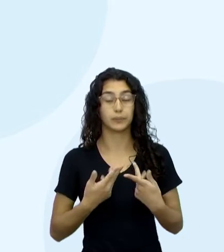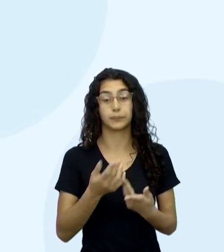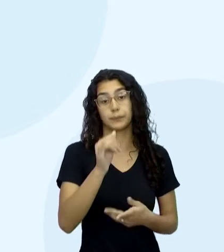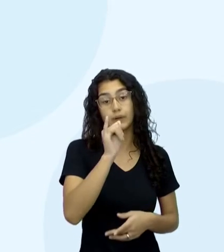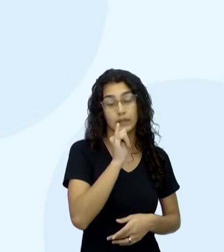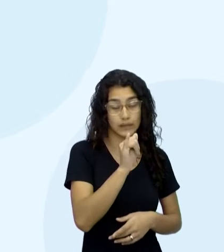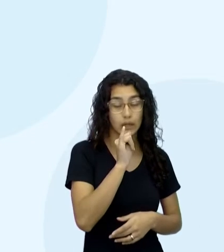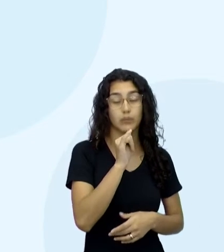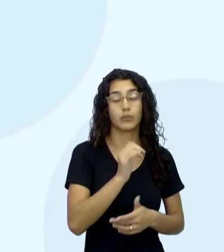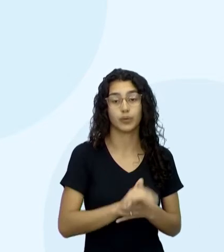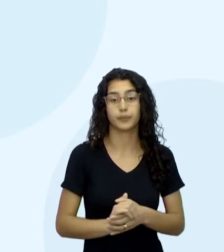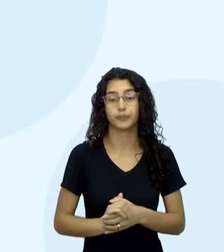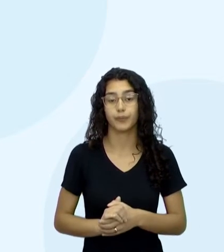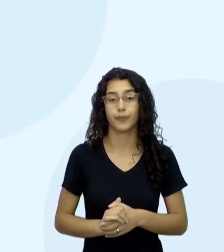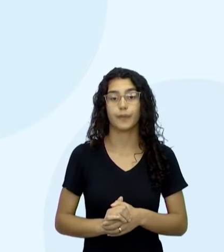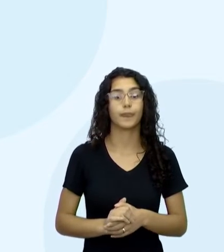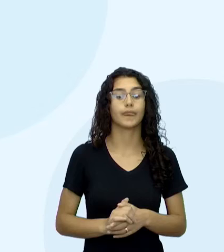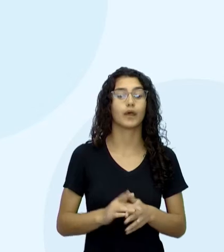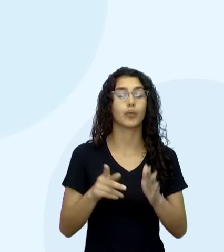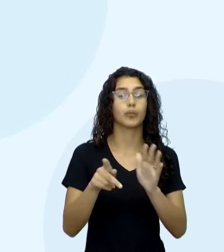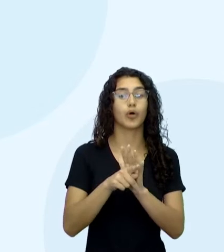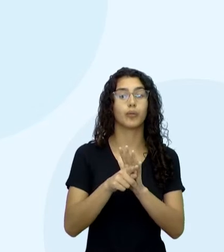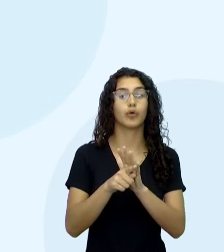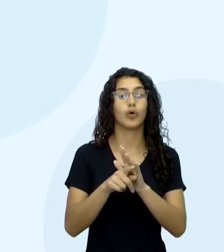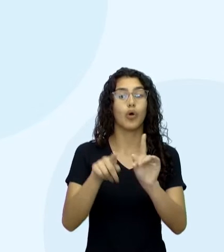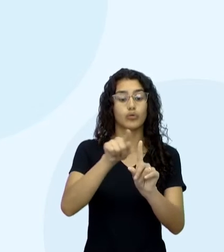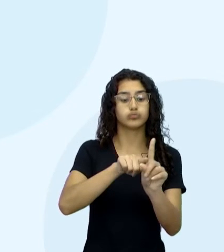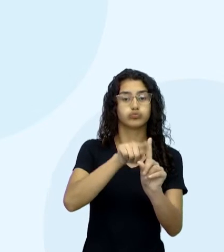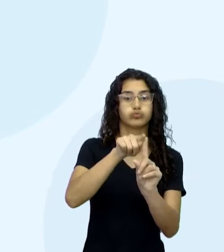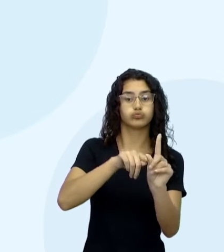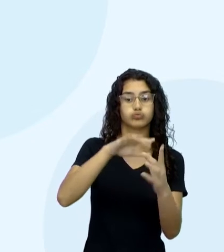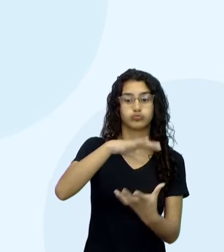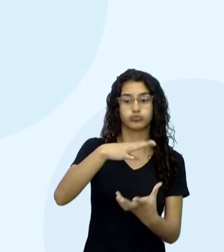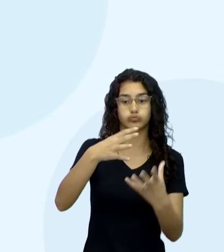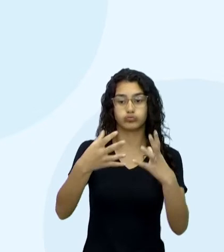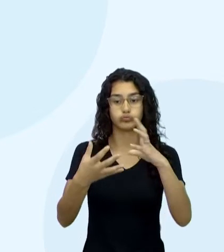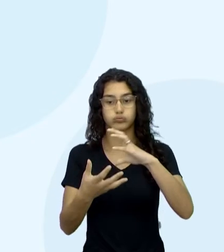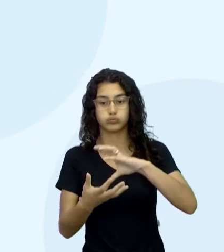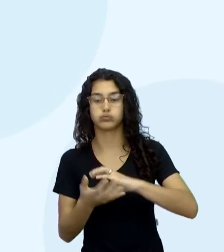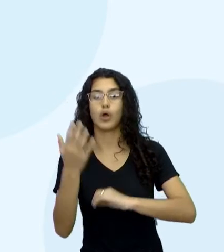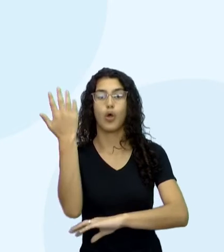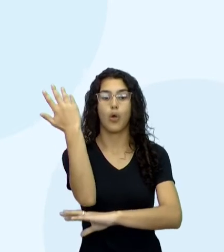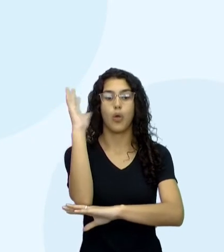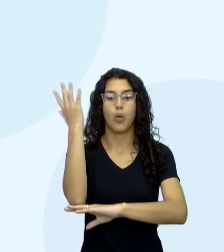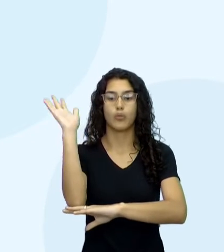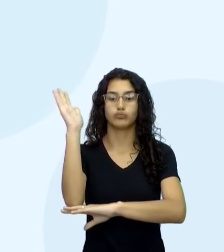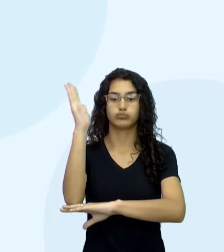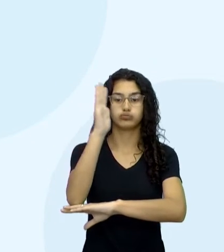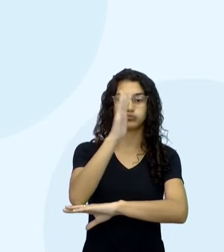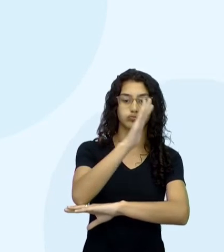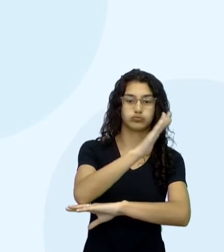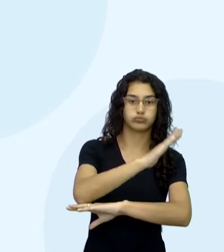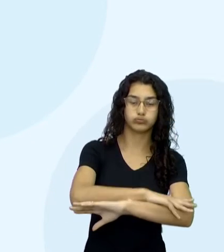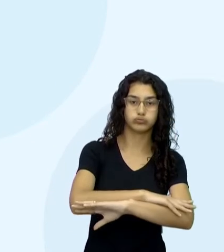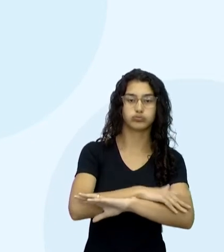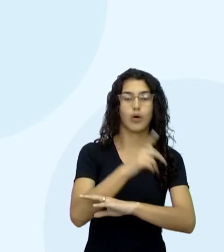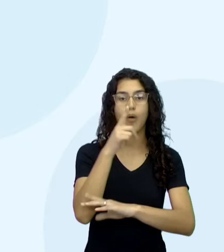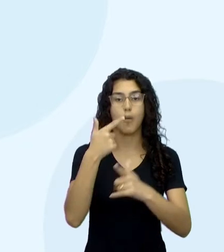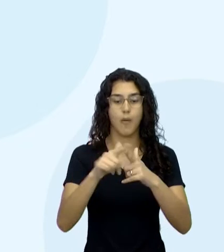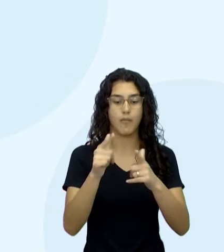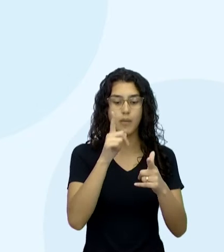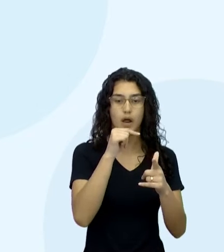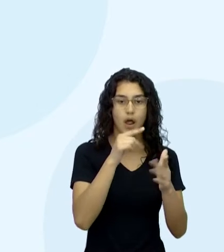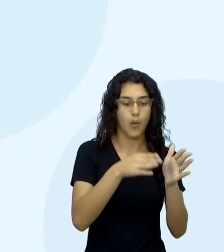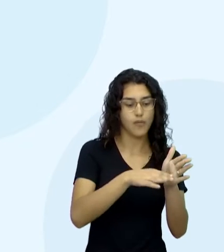exemplo a própria o próprio aquecimento global o desmatamento a poluição de Mários o derretimento